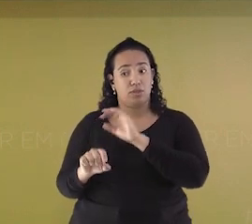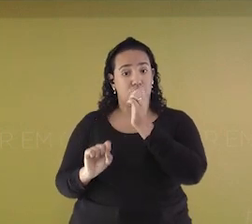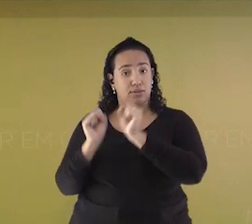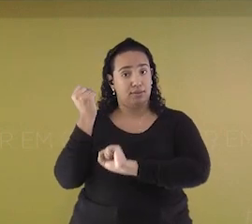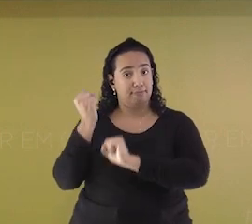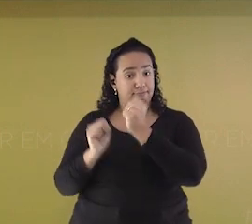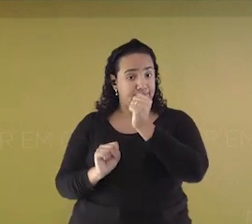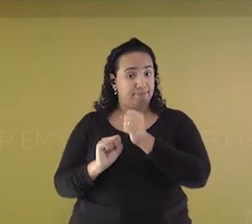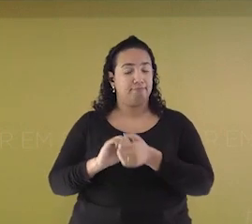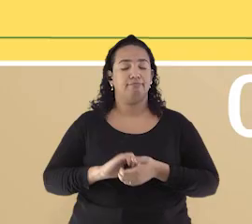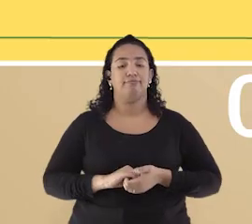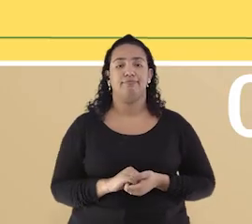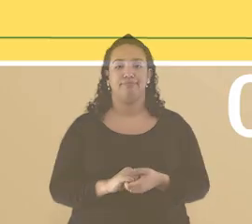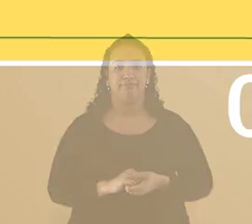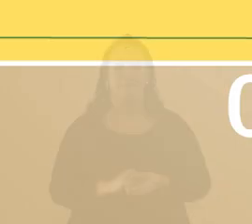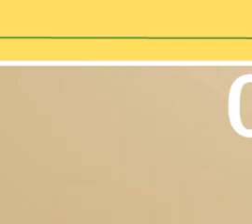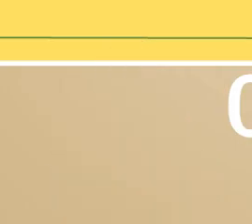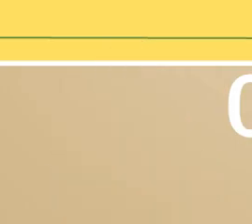do fabricante?